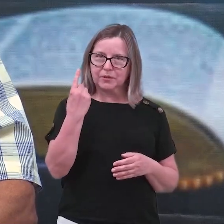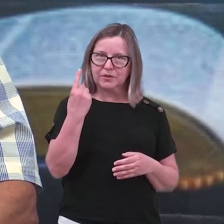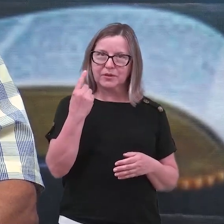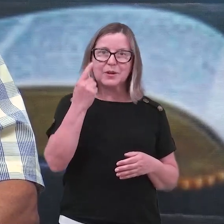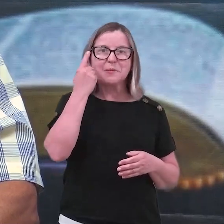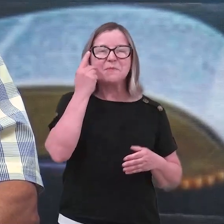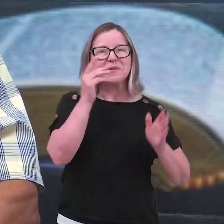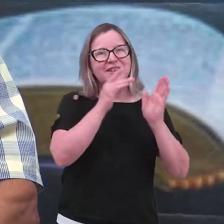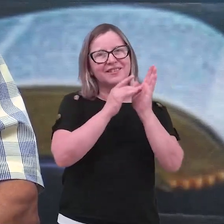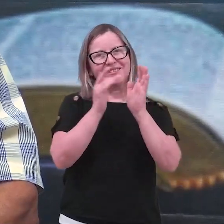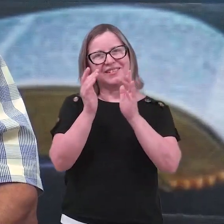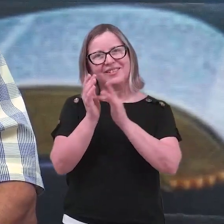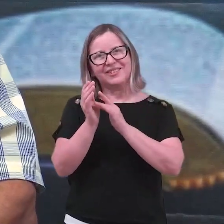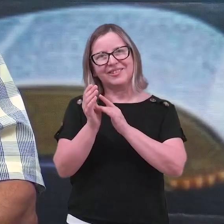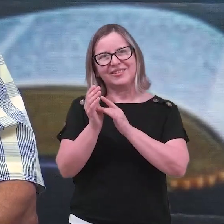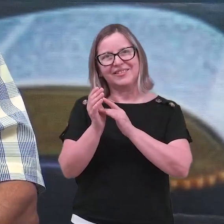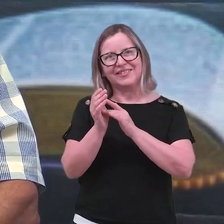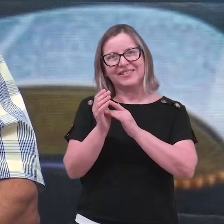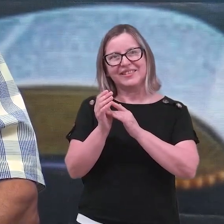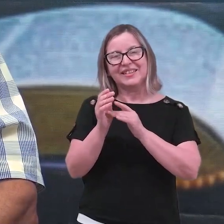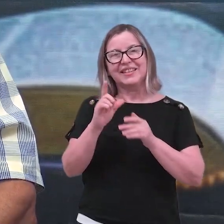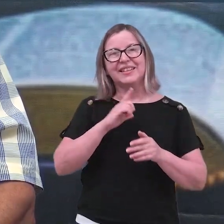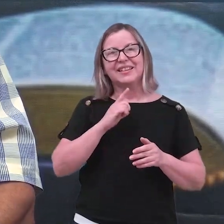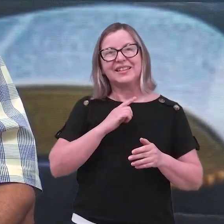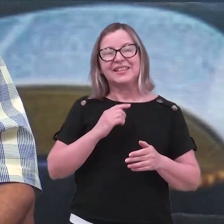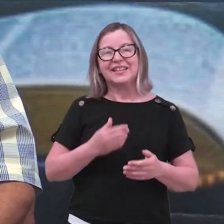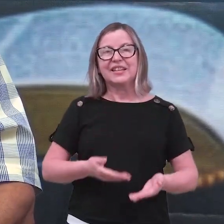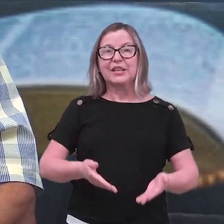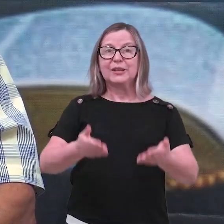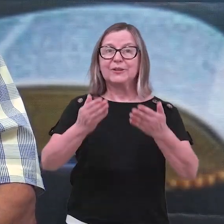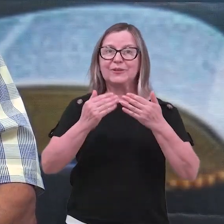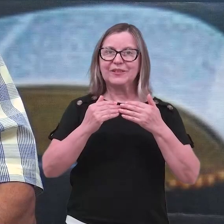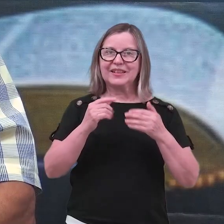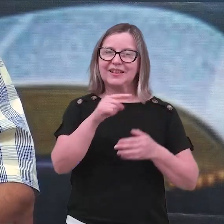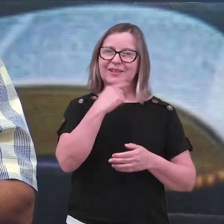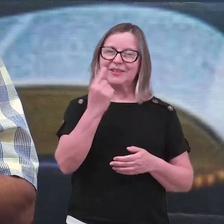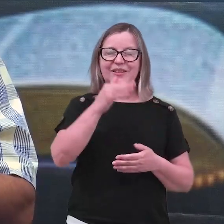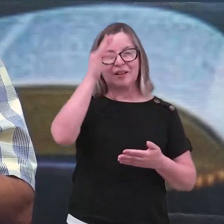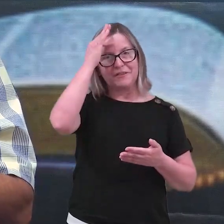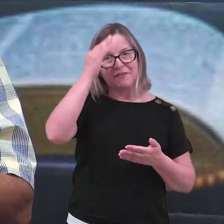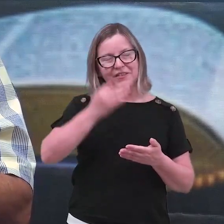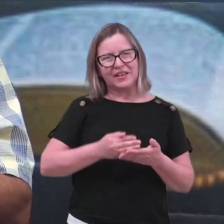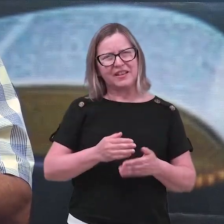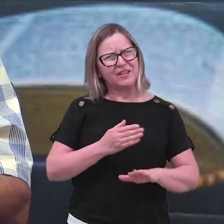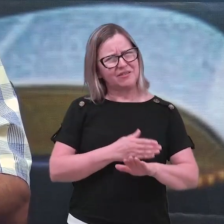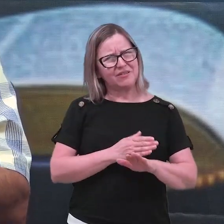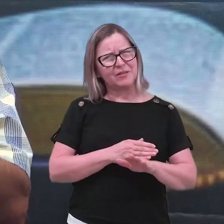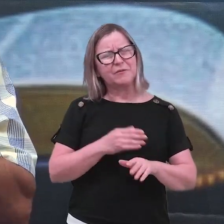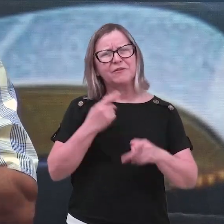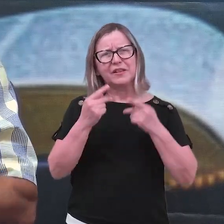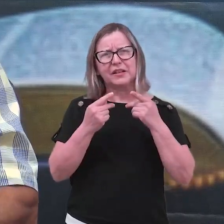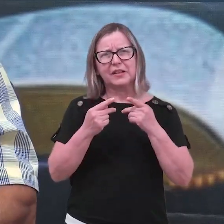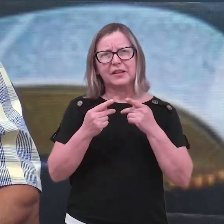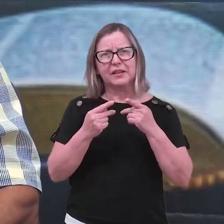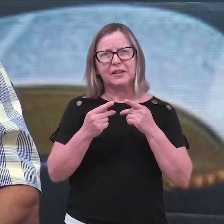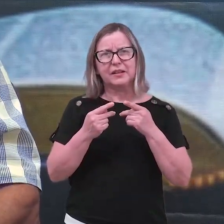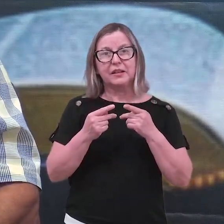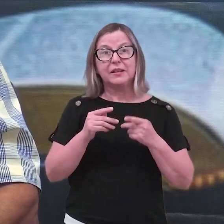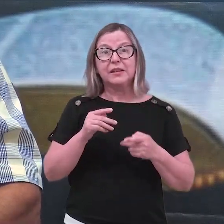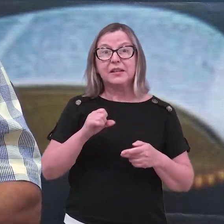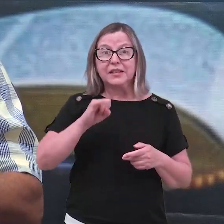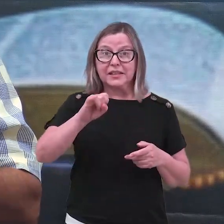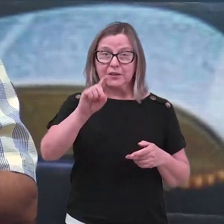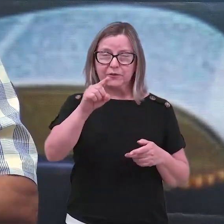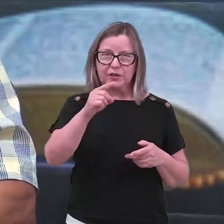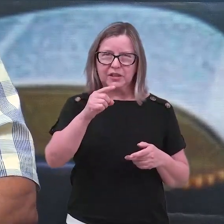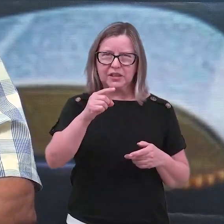para Jesus, o autor, o consumador da nossa fé. Eu costumo dizer que quando você olha para você,